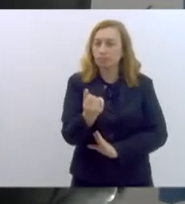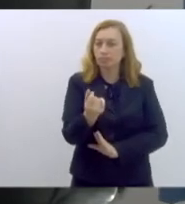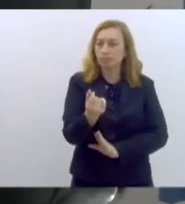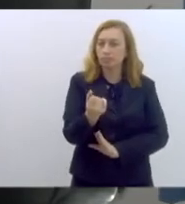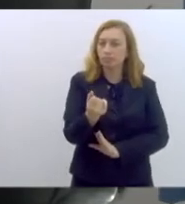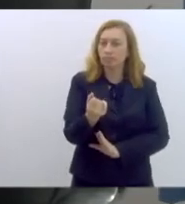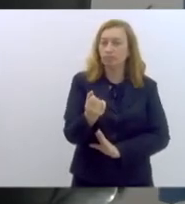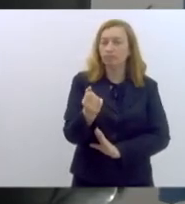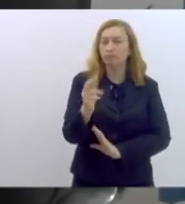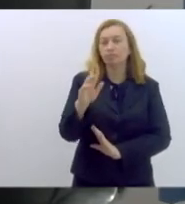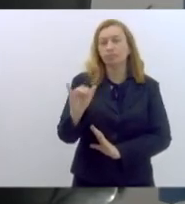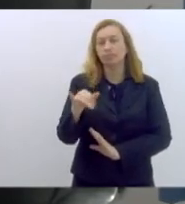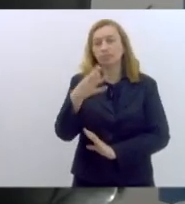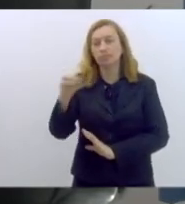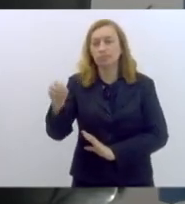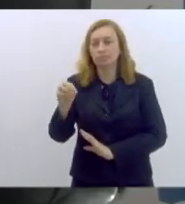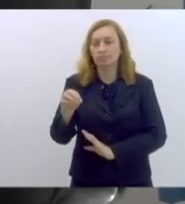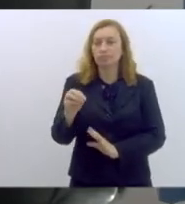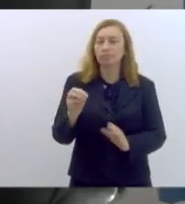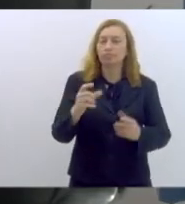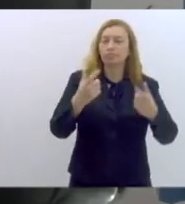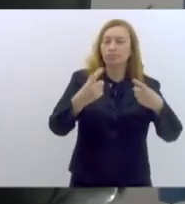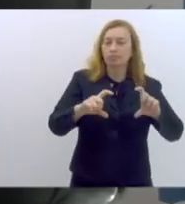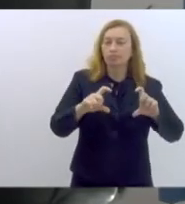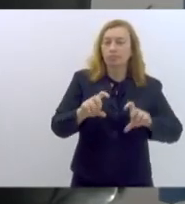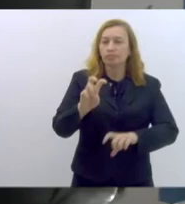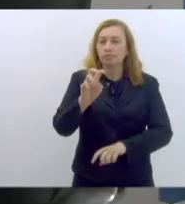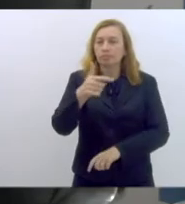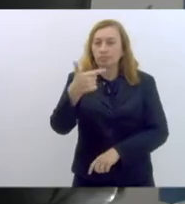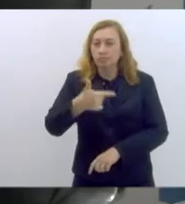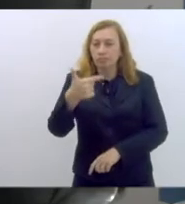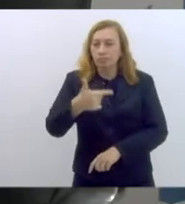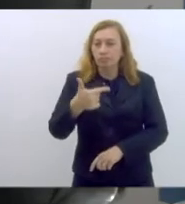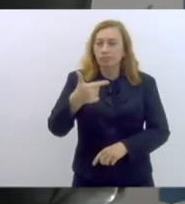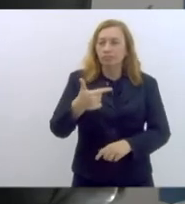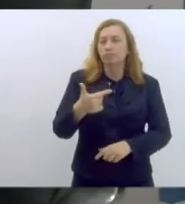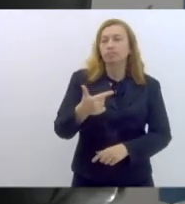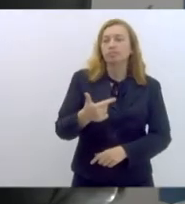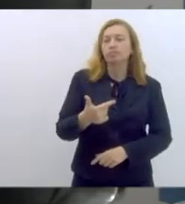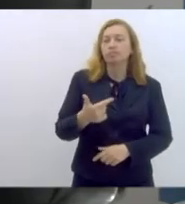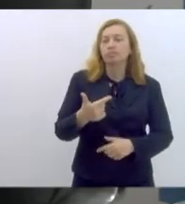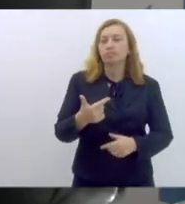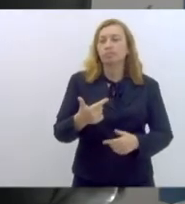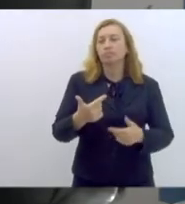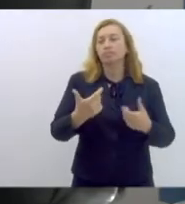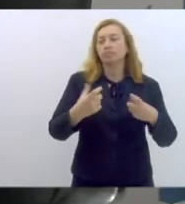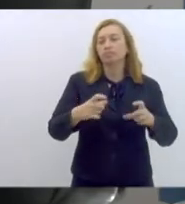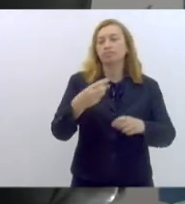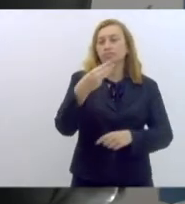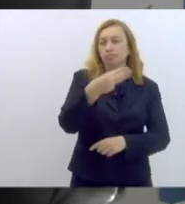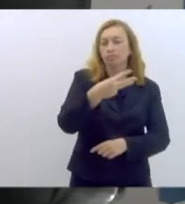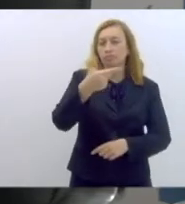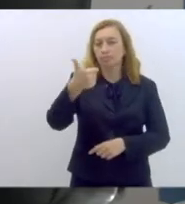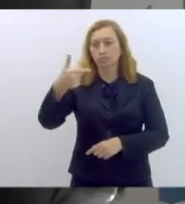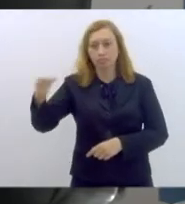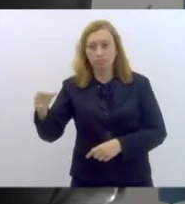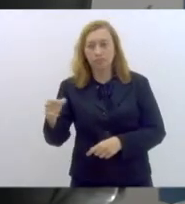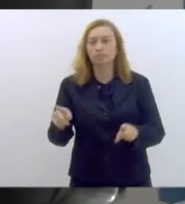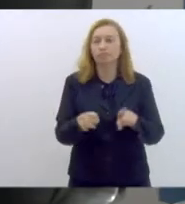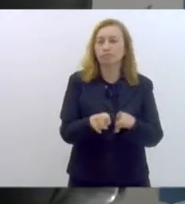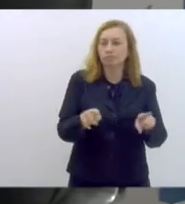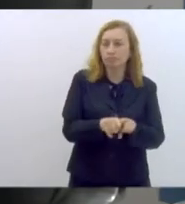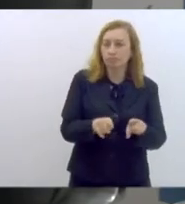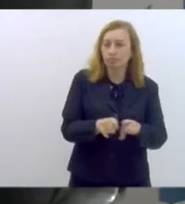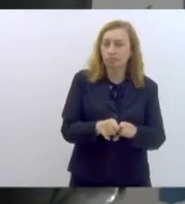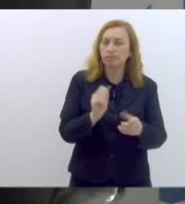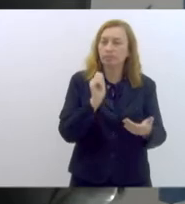pela União no parágrafo 2º da cláusula 4ª, 3.200, e também